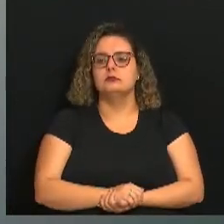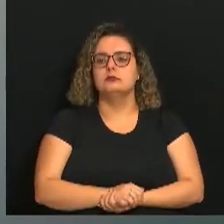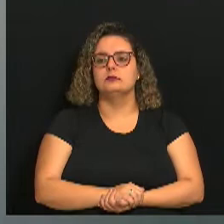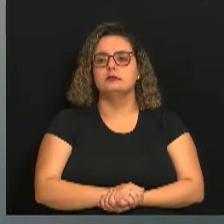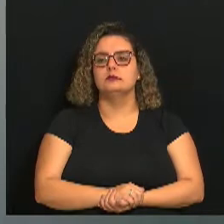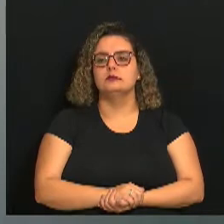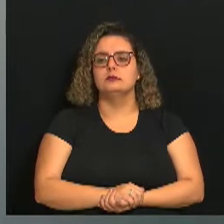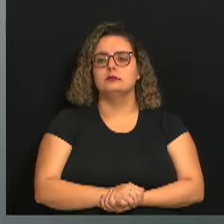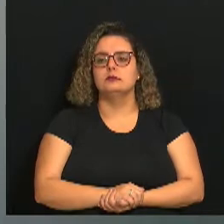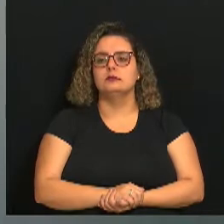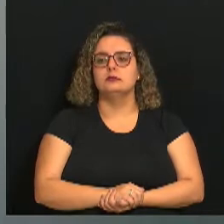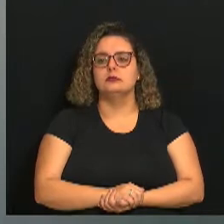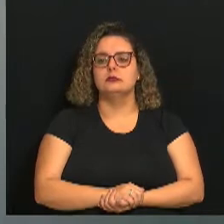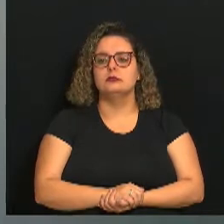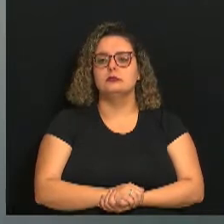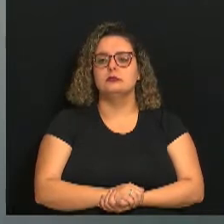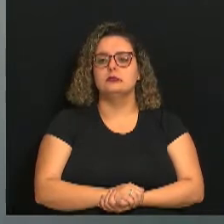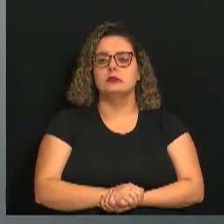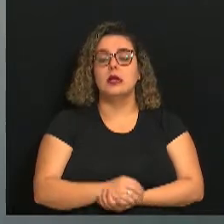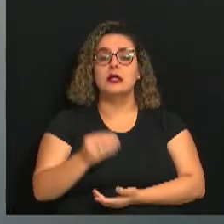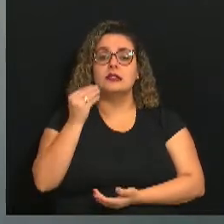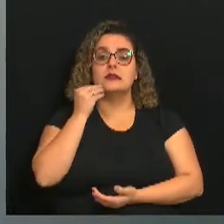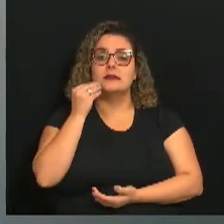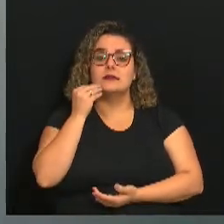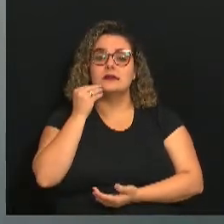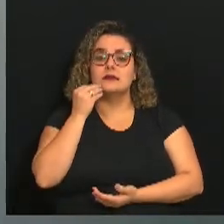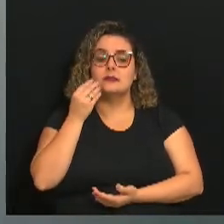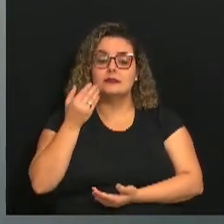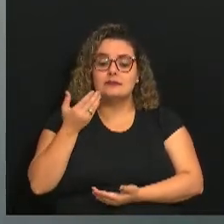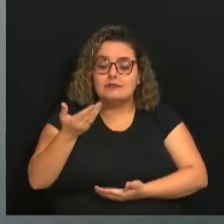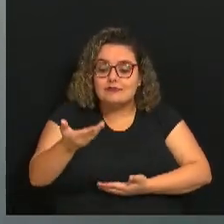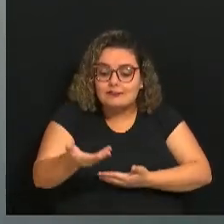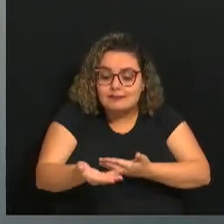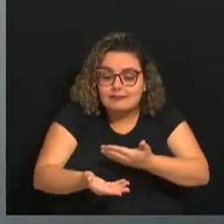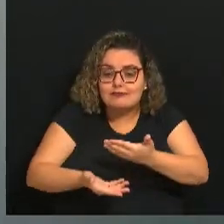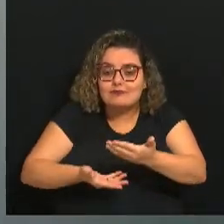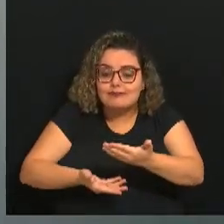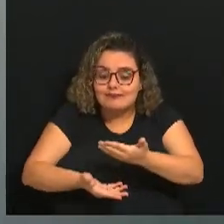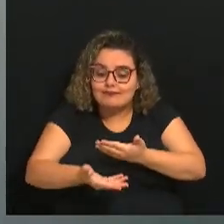procuramos mediar essa questão no que era